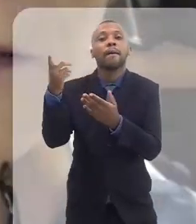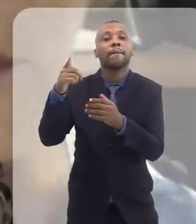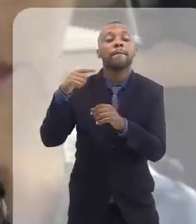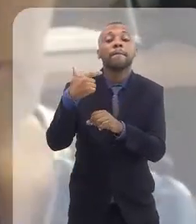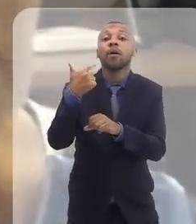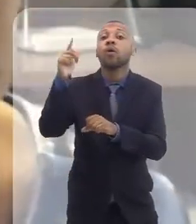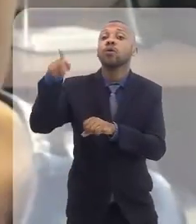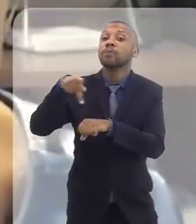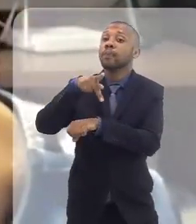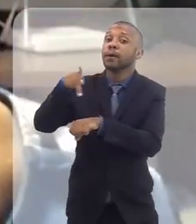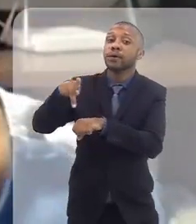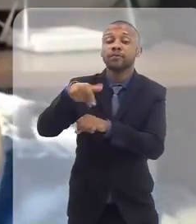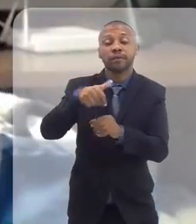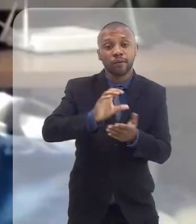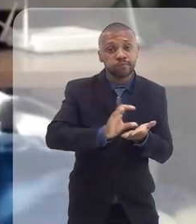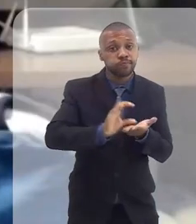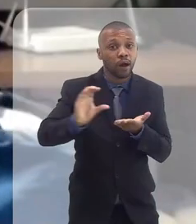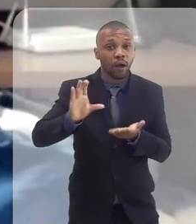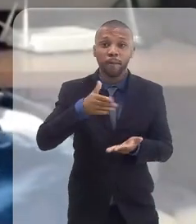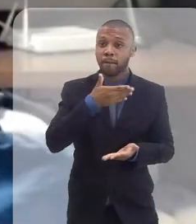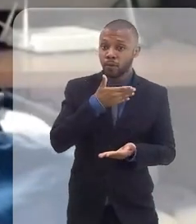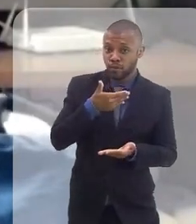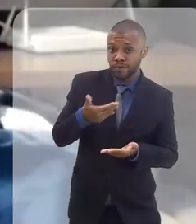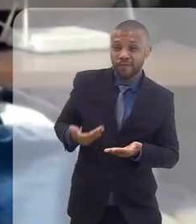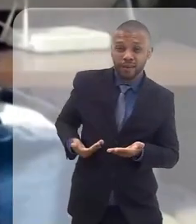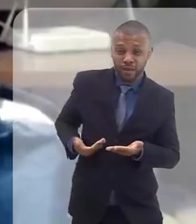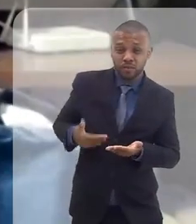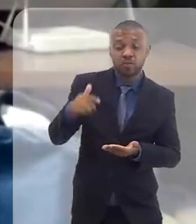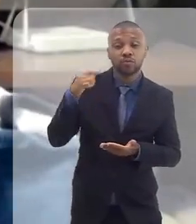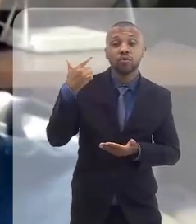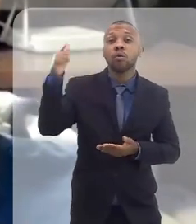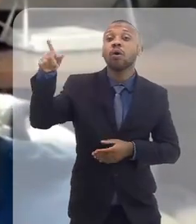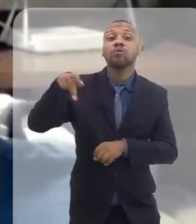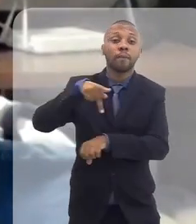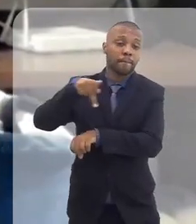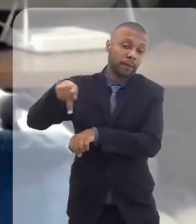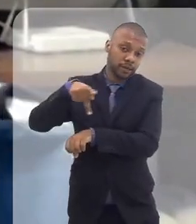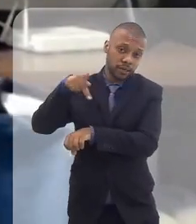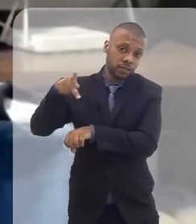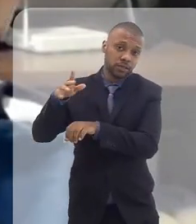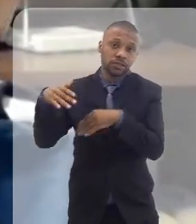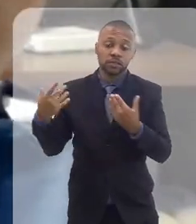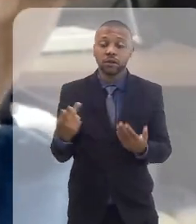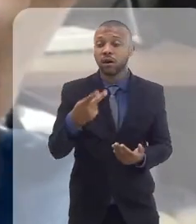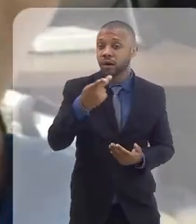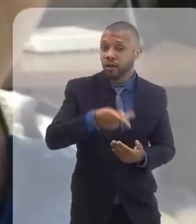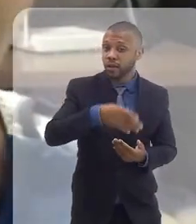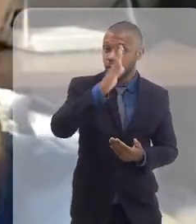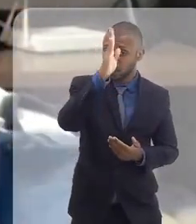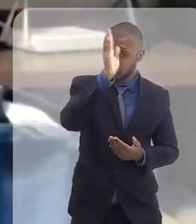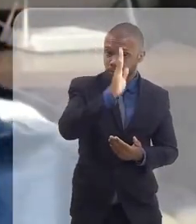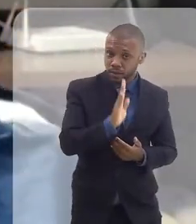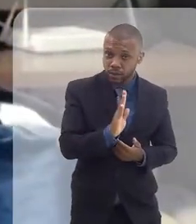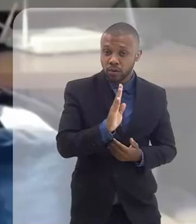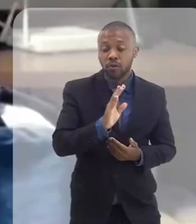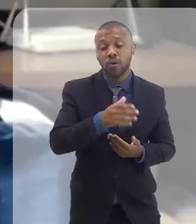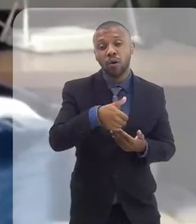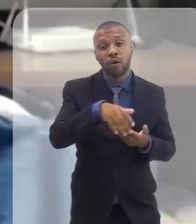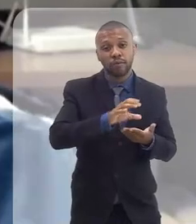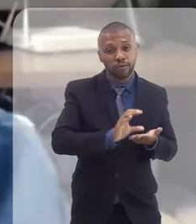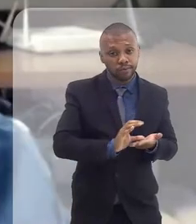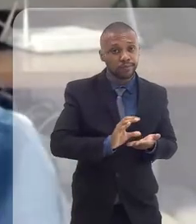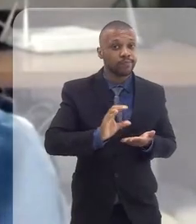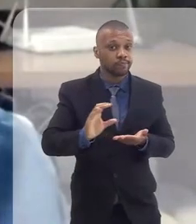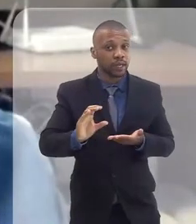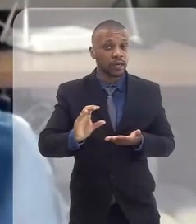tudo pago por universidade, por governos do exterior. Então, aqui no Brasil, eu